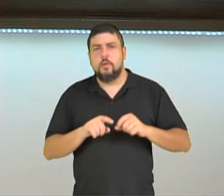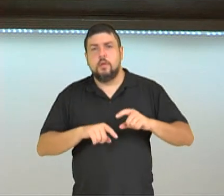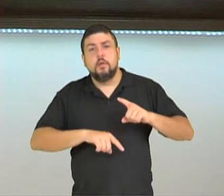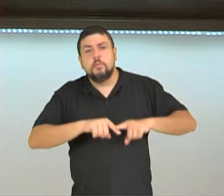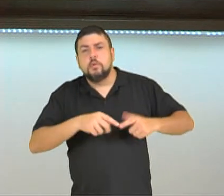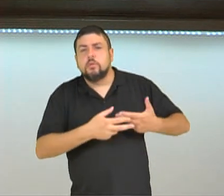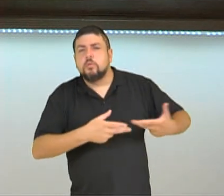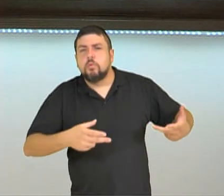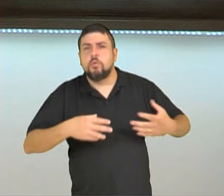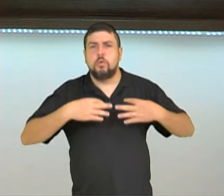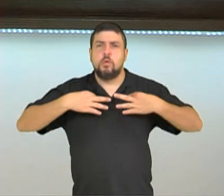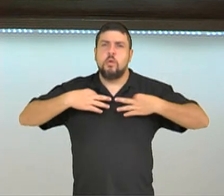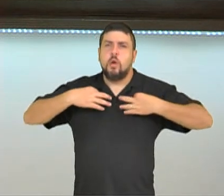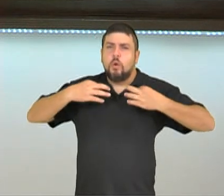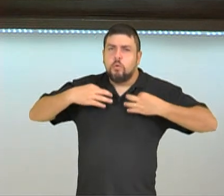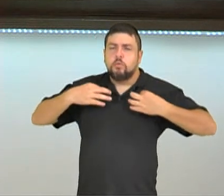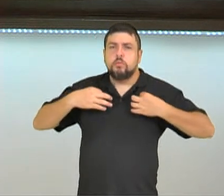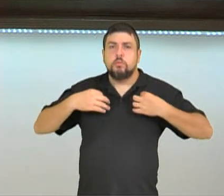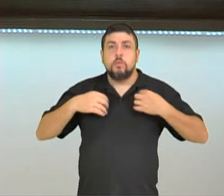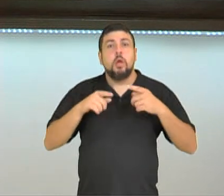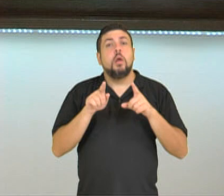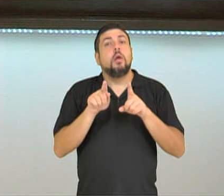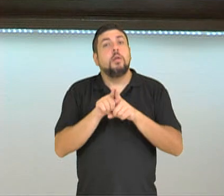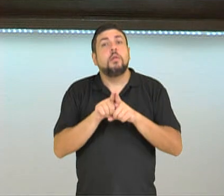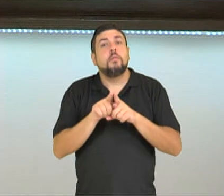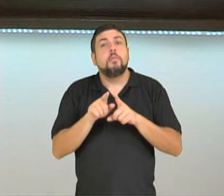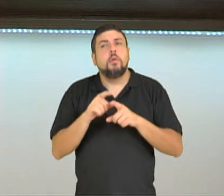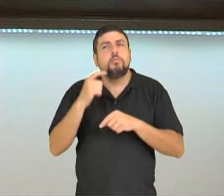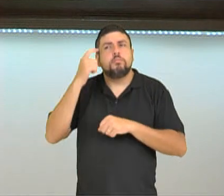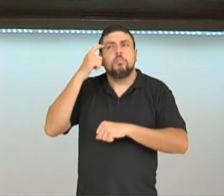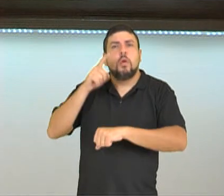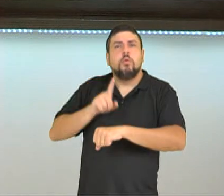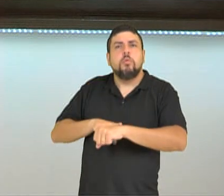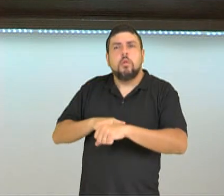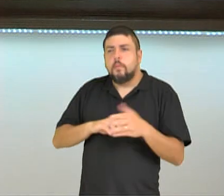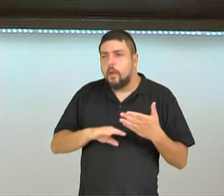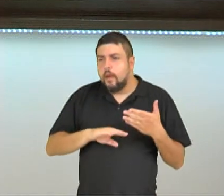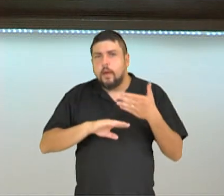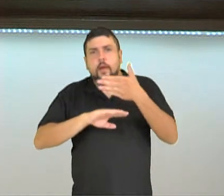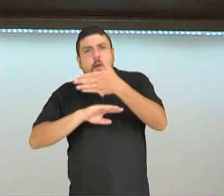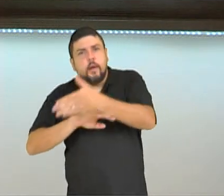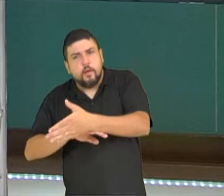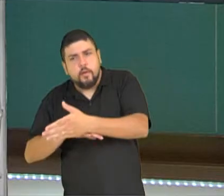roupas, até mesmo seu tempo trabalhando voluntariamente em uma instituição.